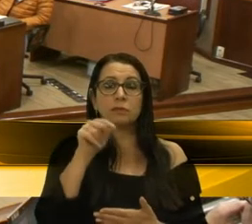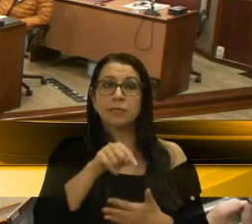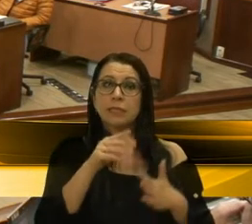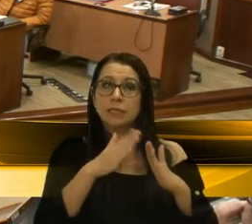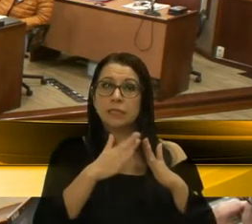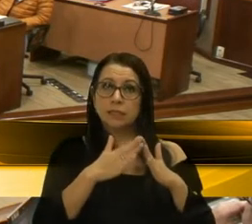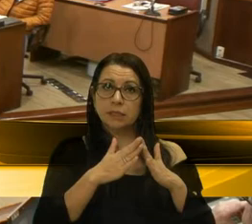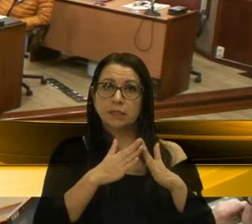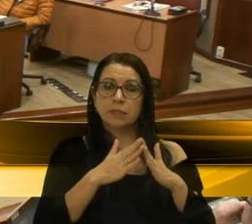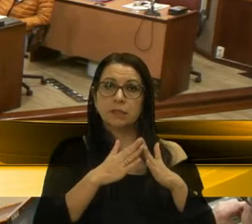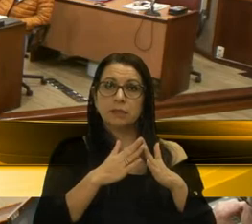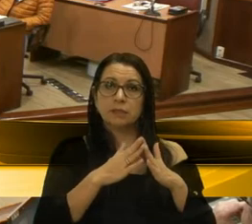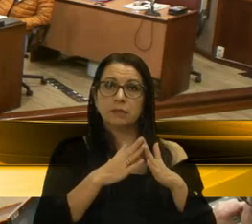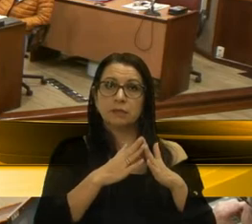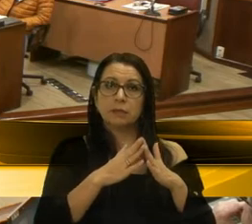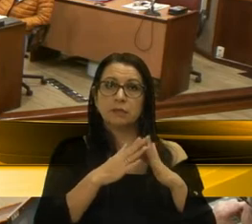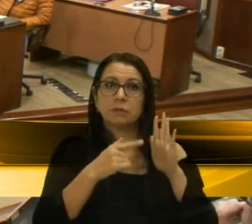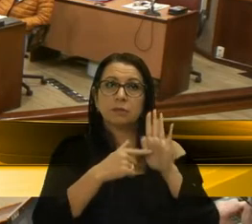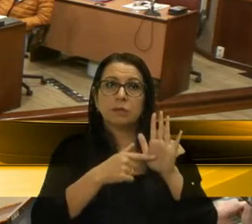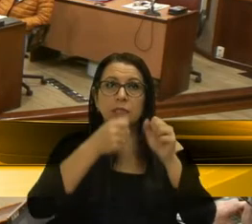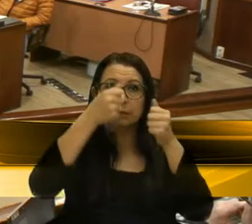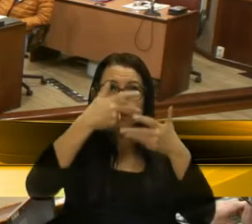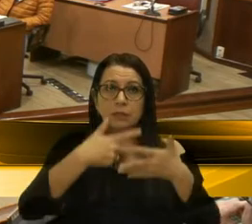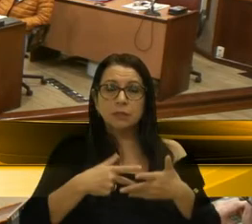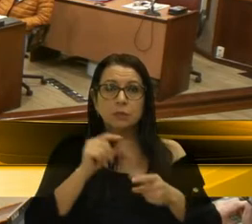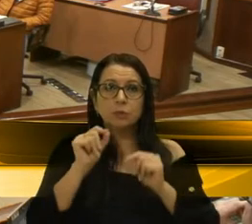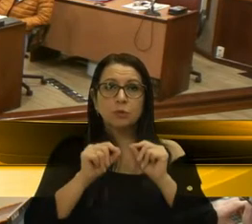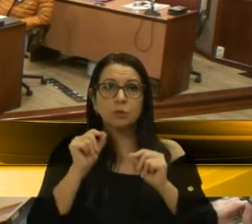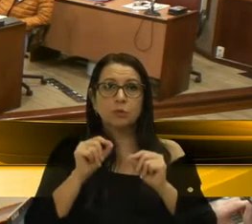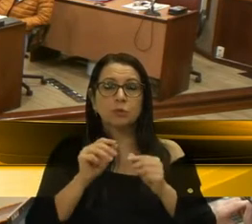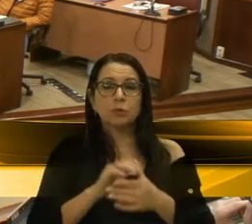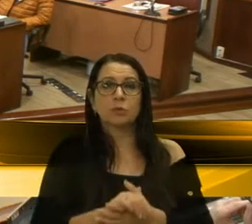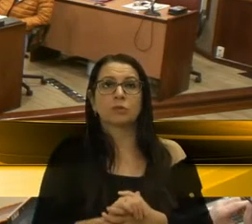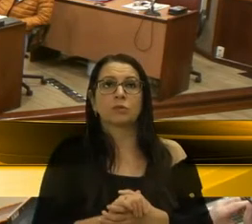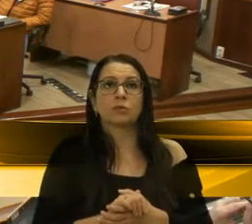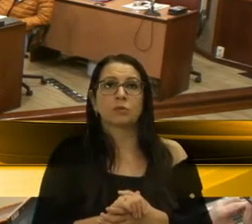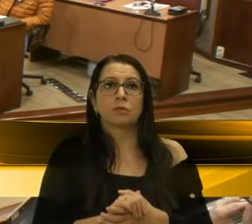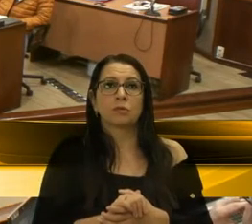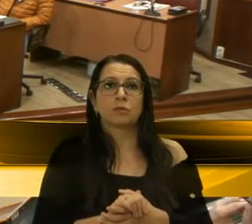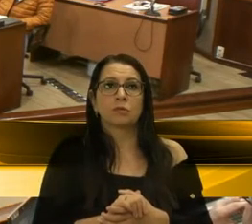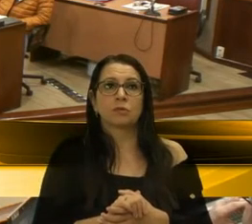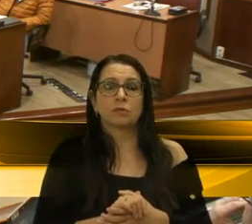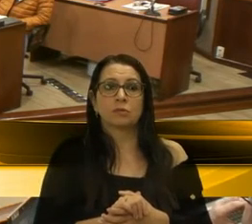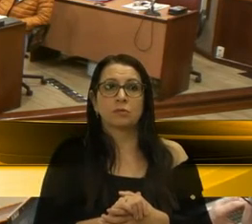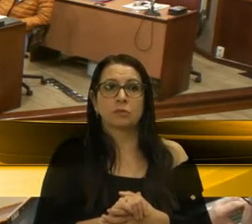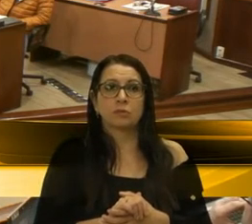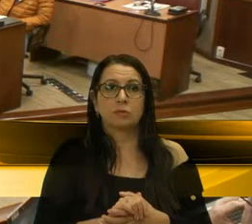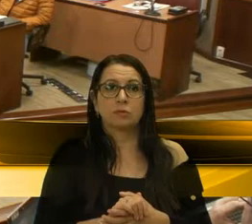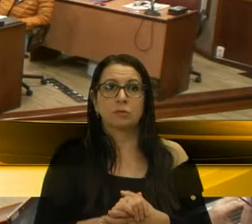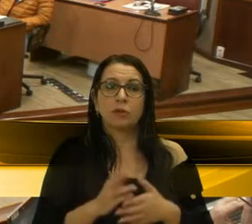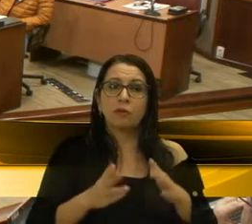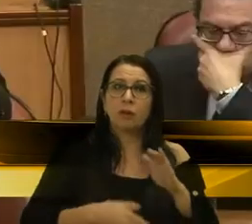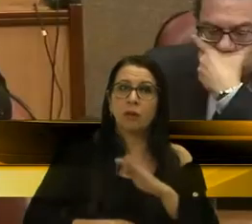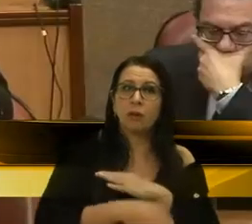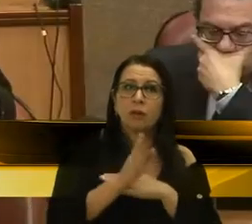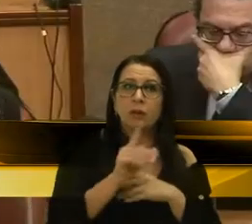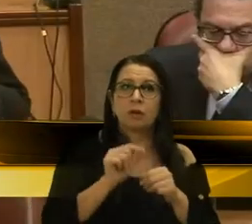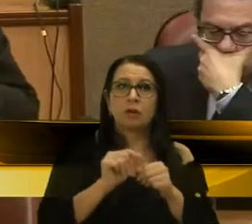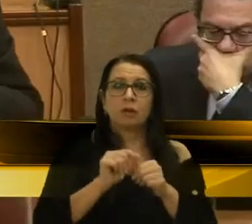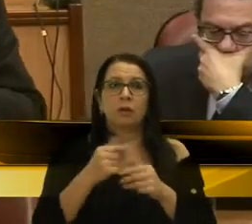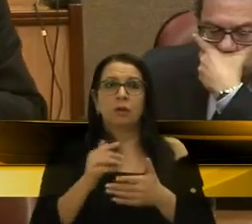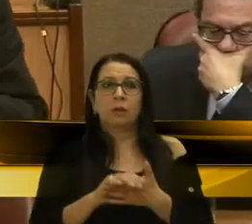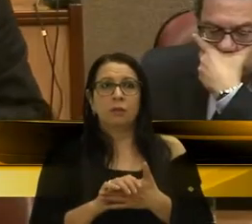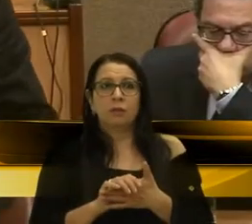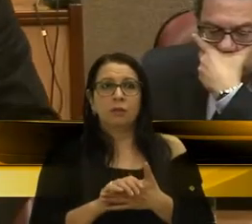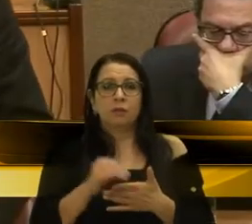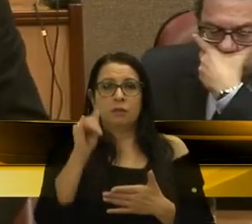casa prestar esclarecimentos acerca de diligências ou viagens que fez